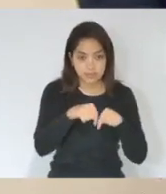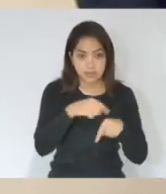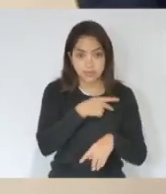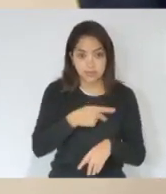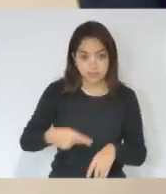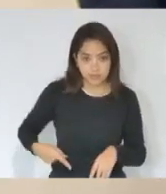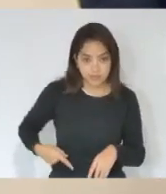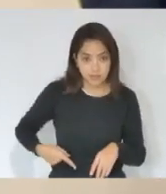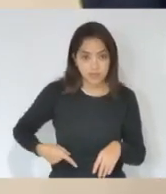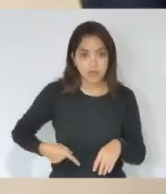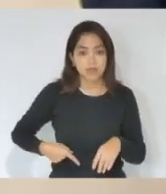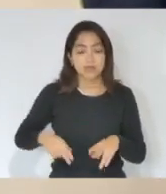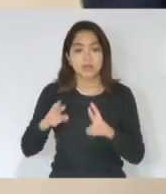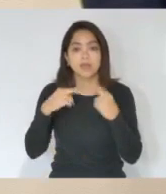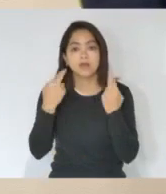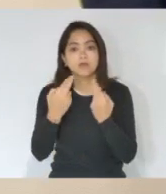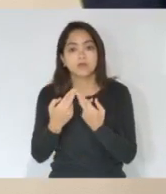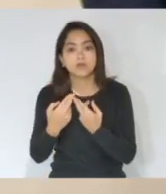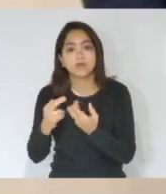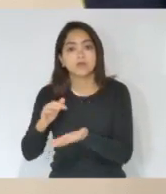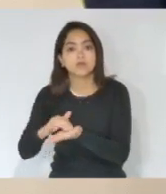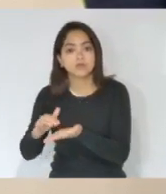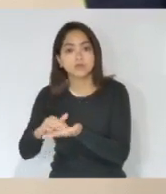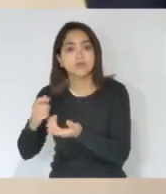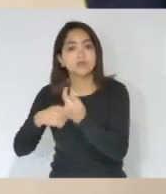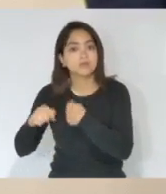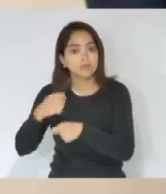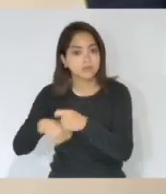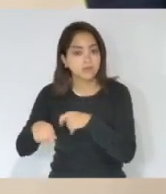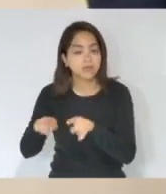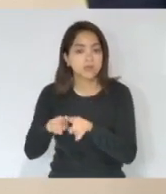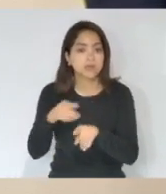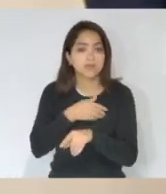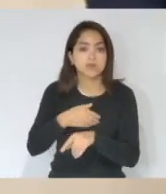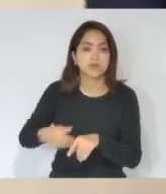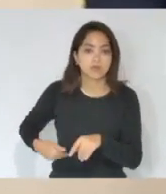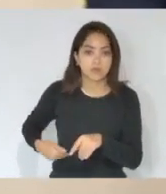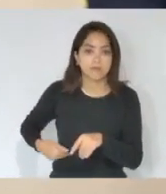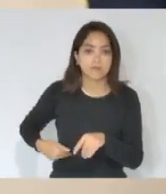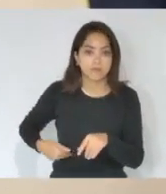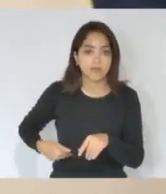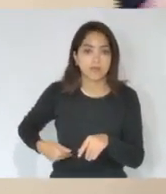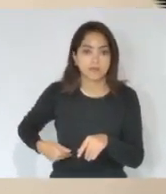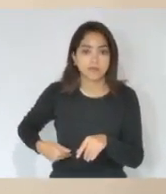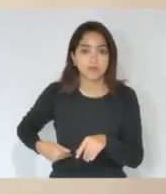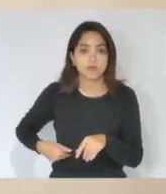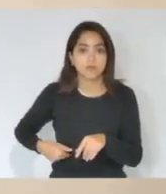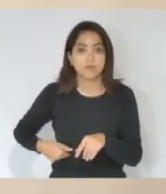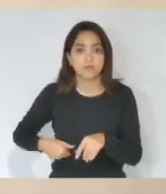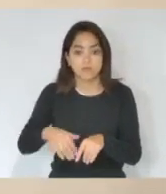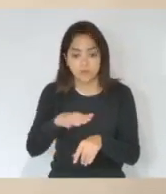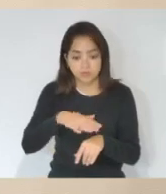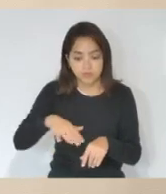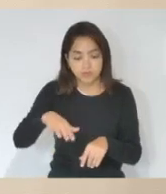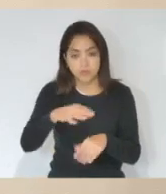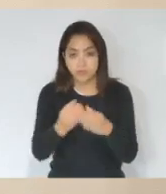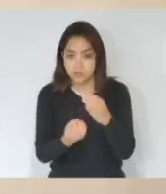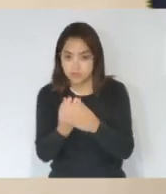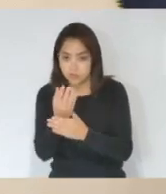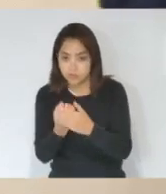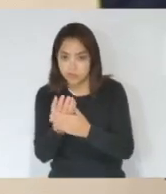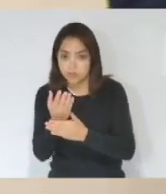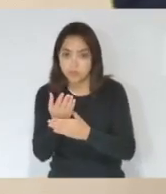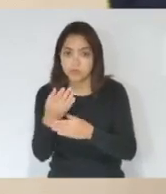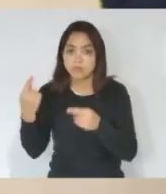reunião com o secretário da Fazenda e o secretário da Casa Civil, que estão recebendo os setores produtivos, né, para